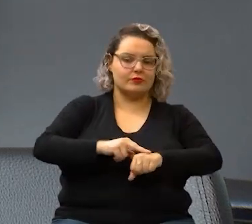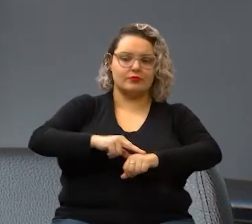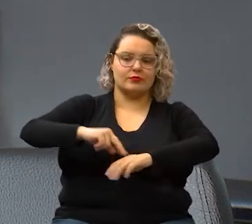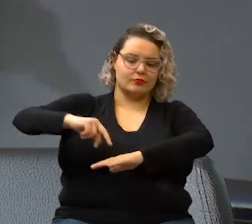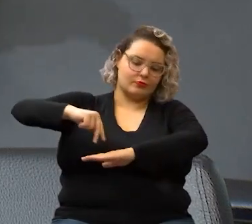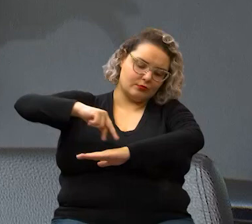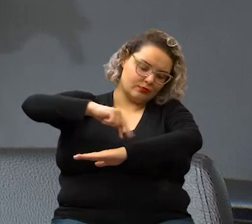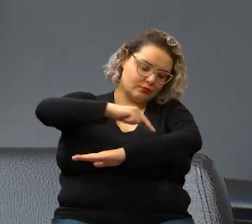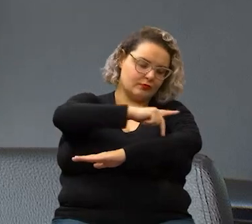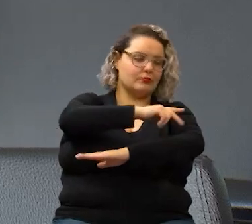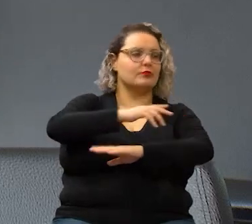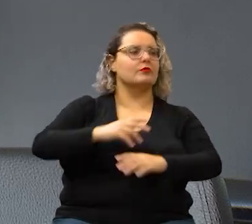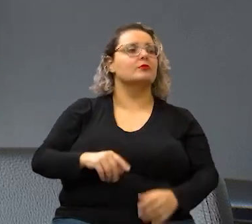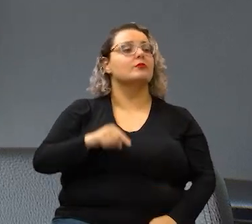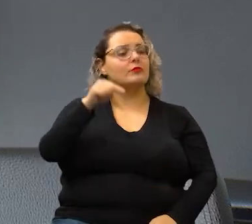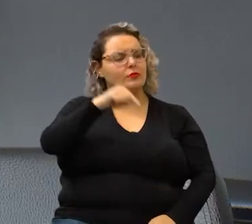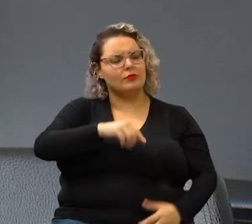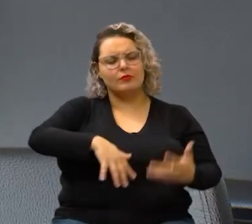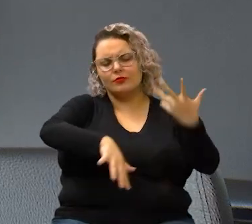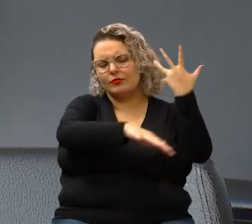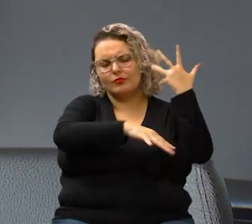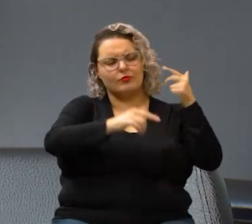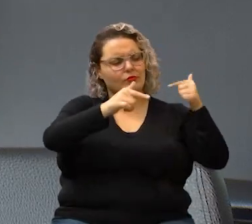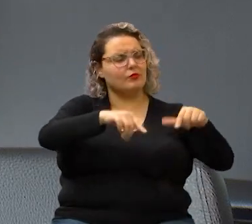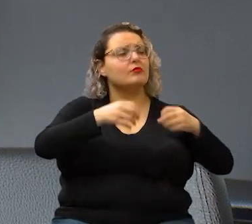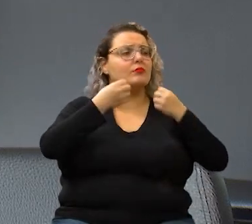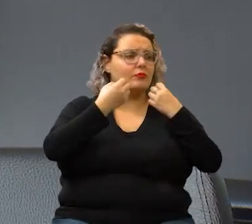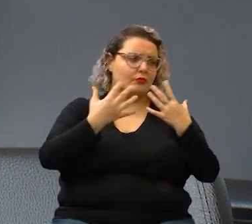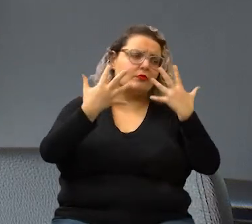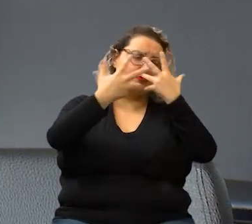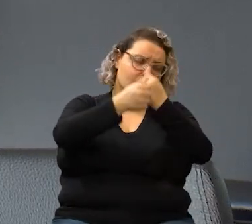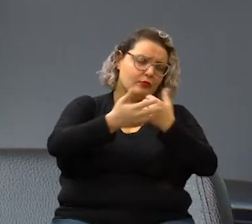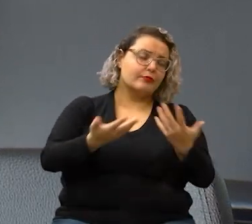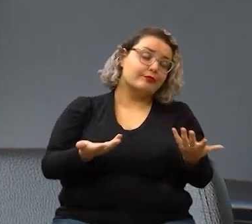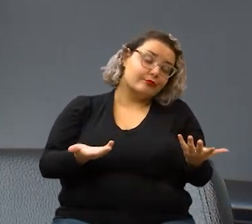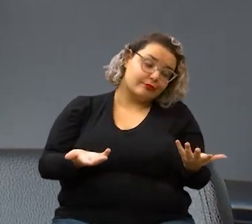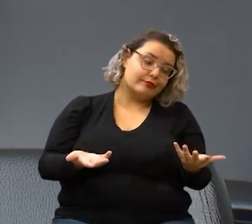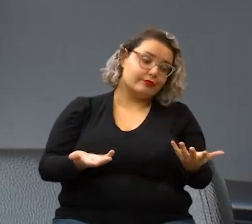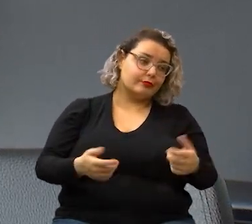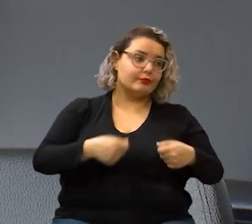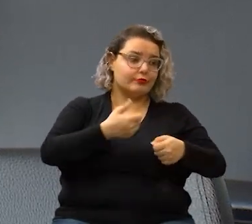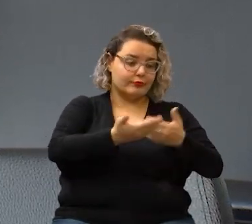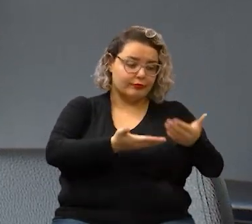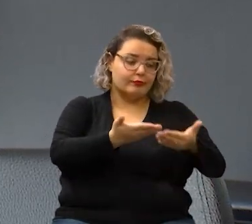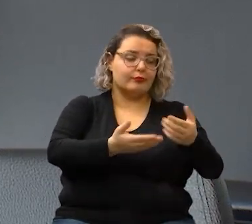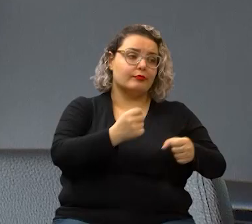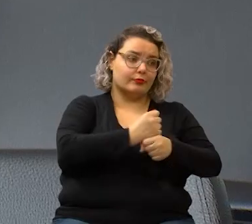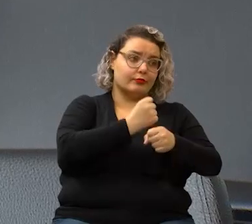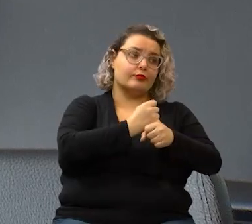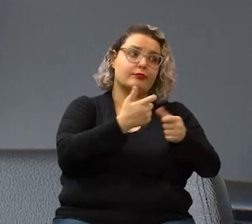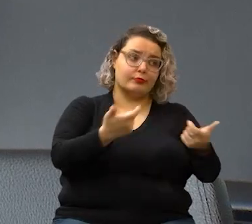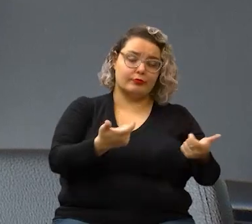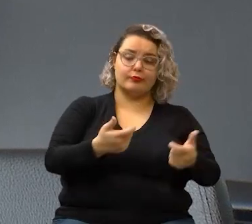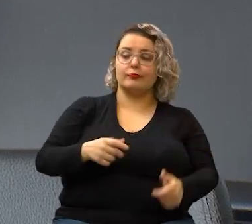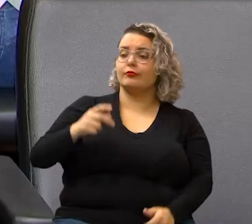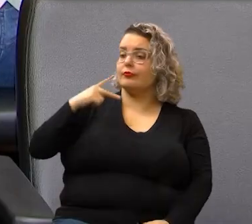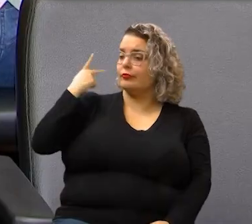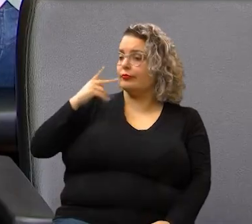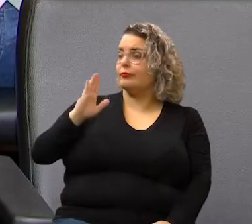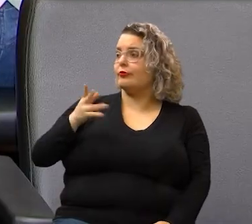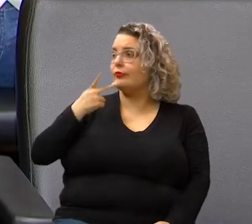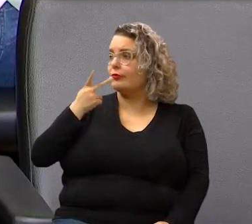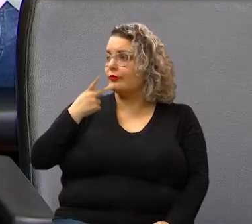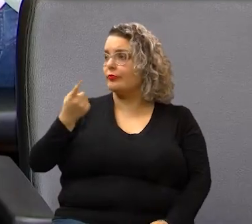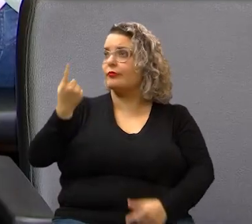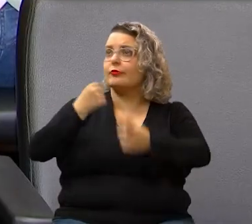gramado, calçadinha. Ela é uma praça, uma localização muito bonita, mas precisa de uma grande reforma.